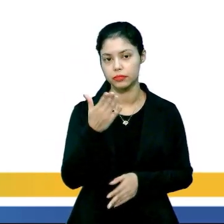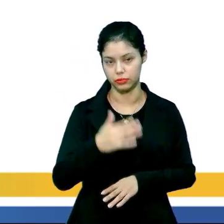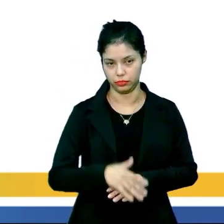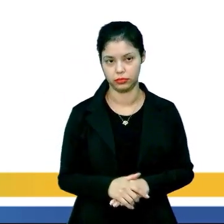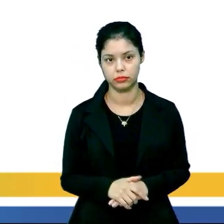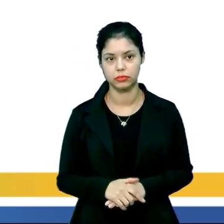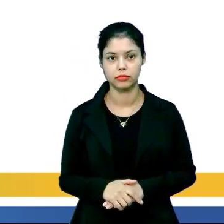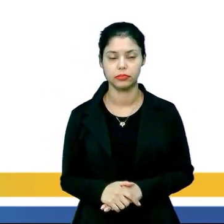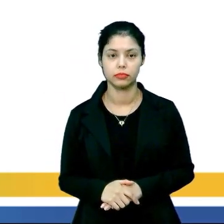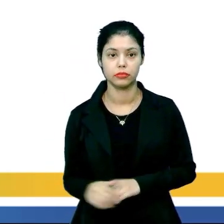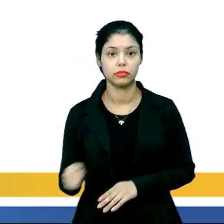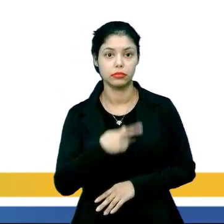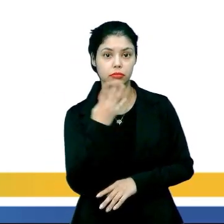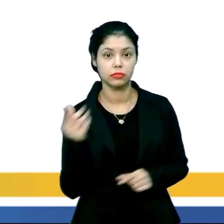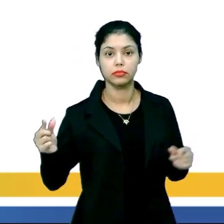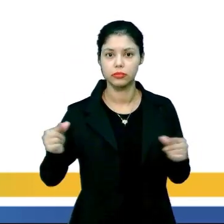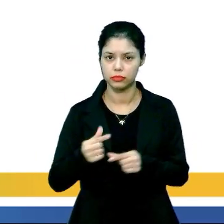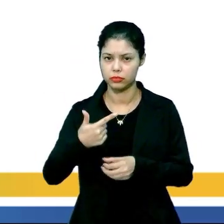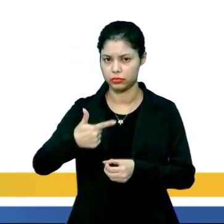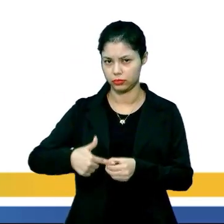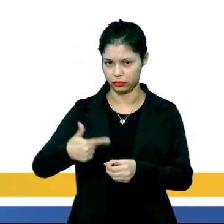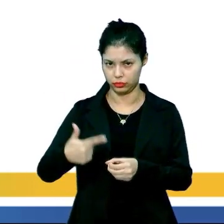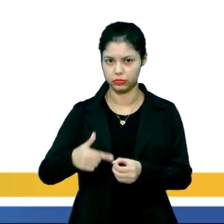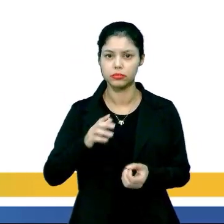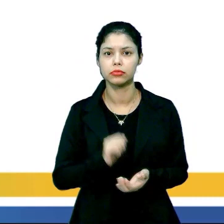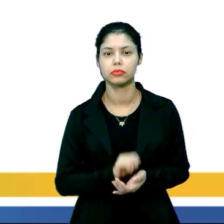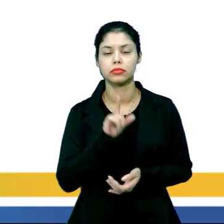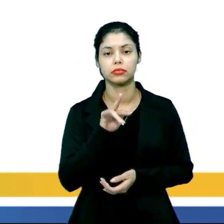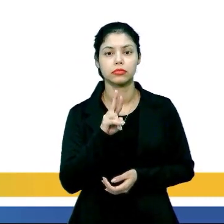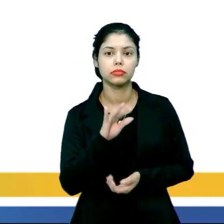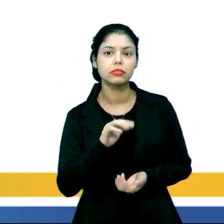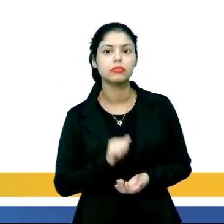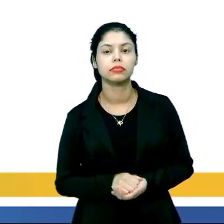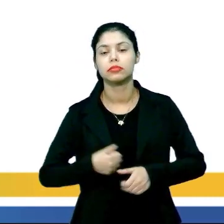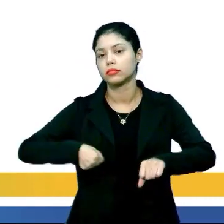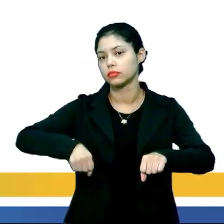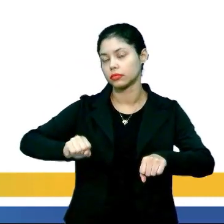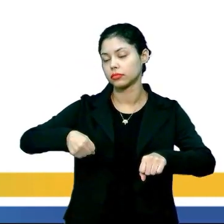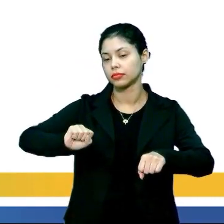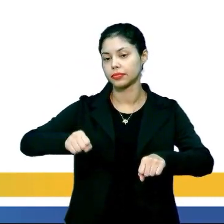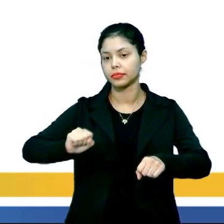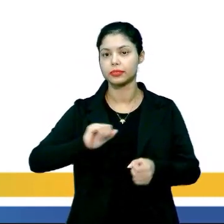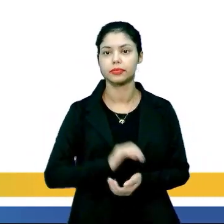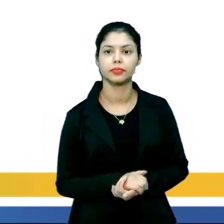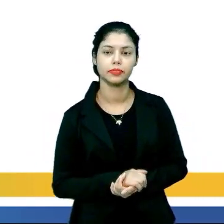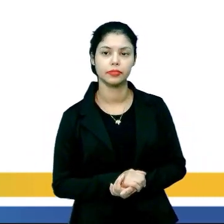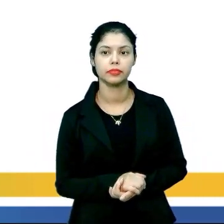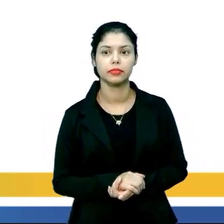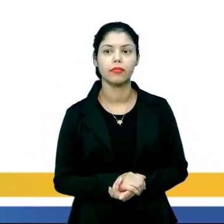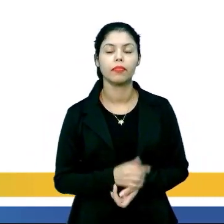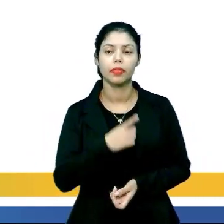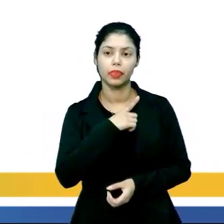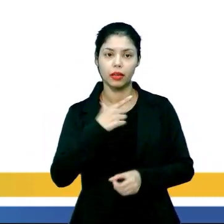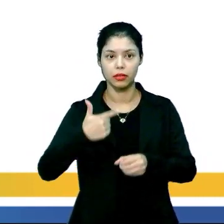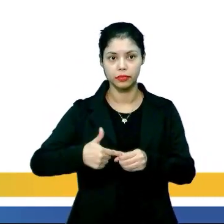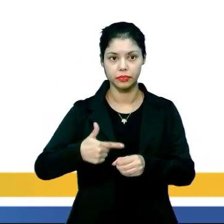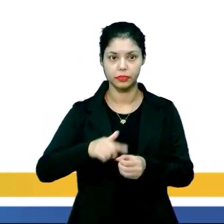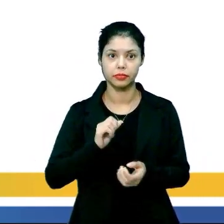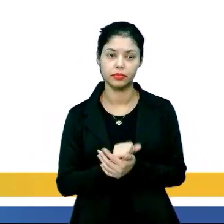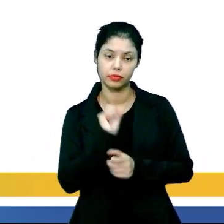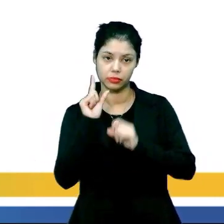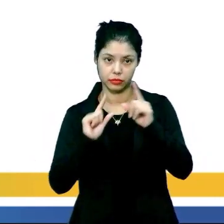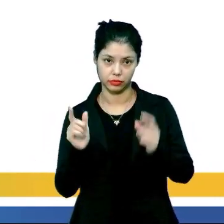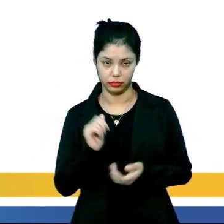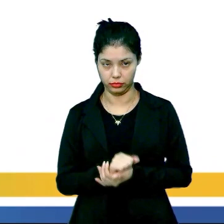pede. A quantidade mínima de combustível em litro que esse motociclista deve reabastecer no